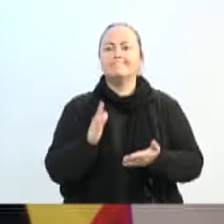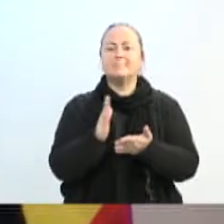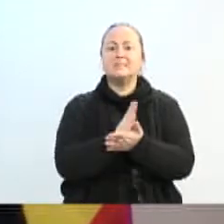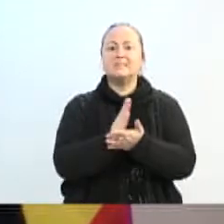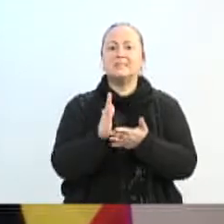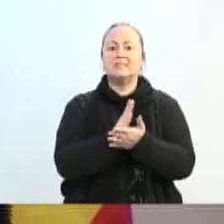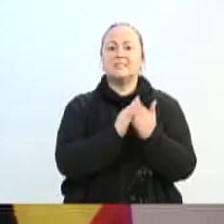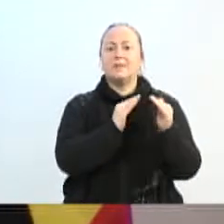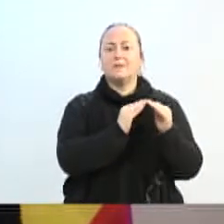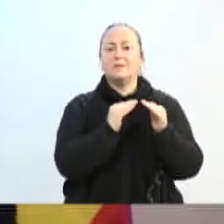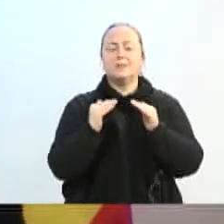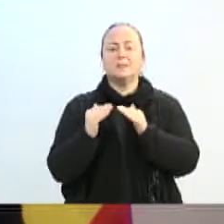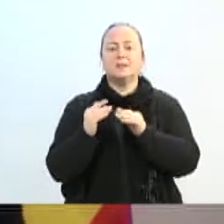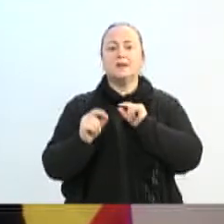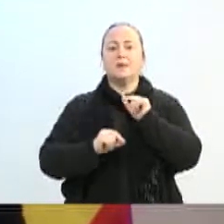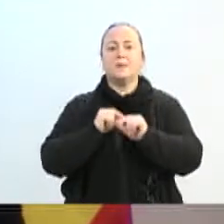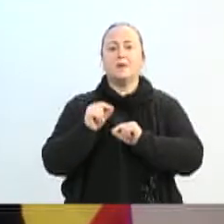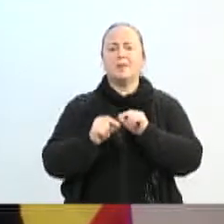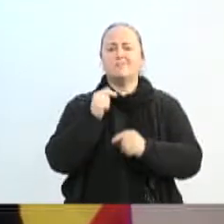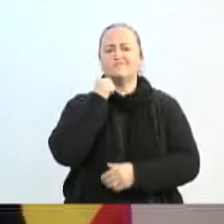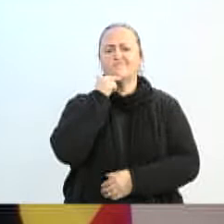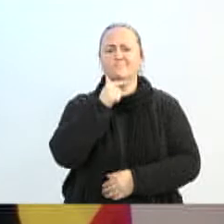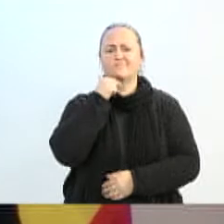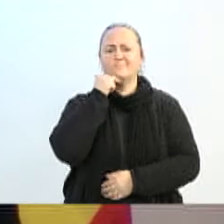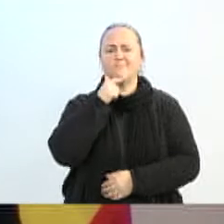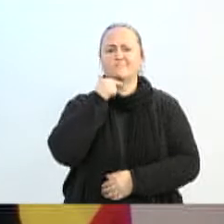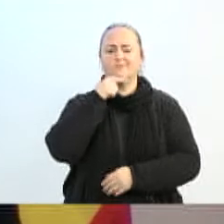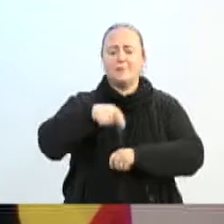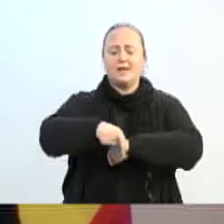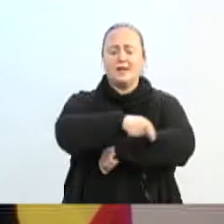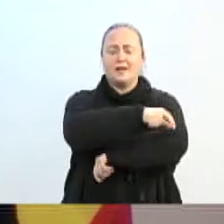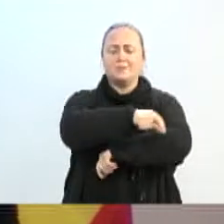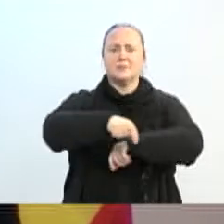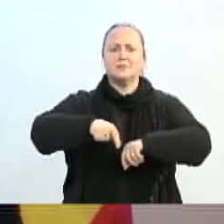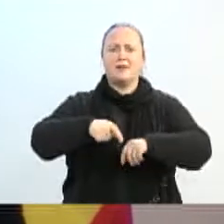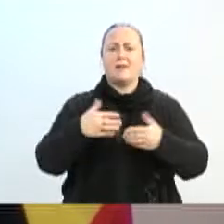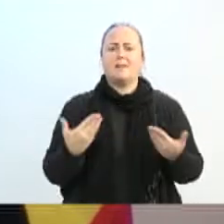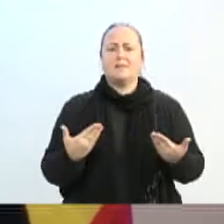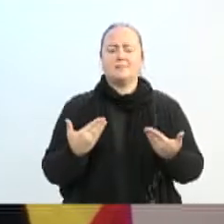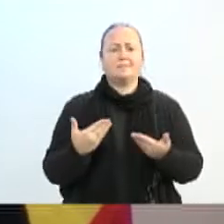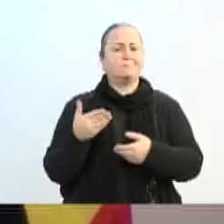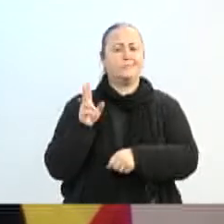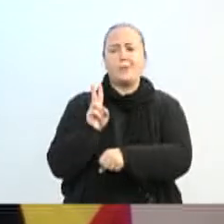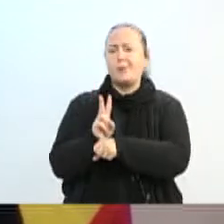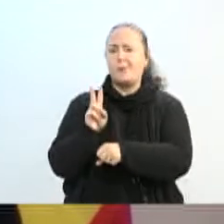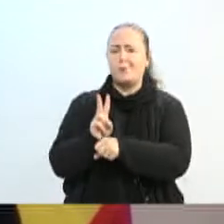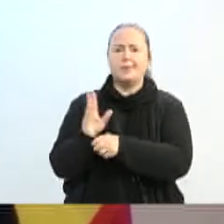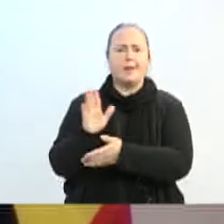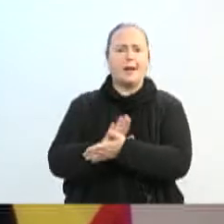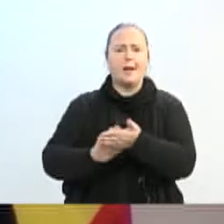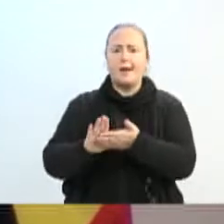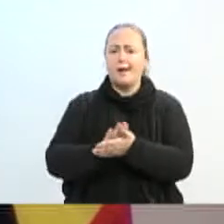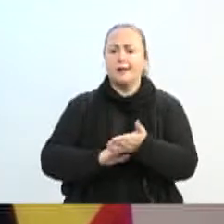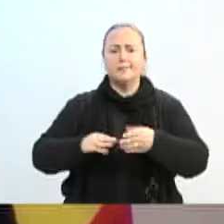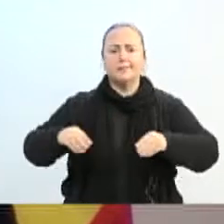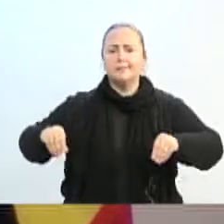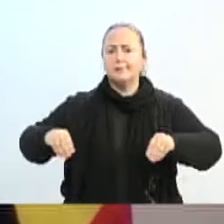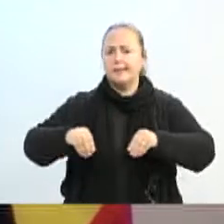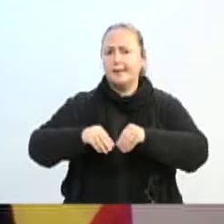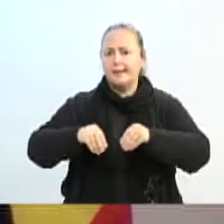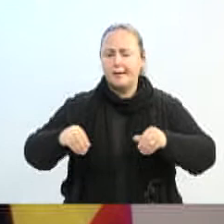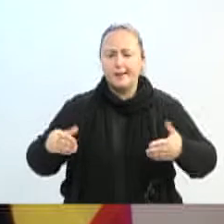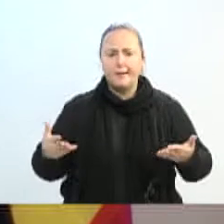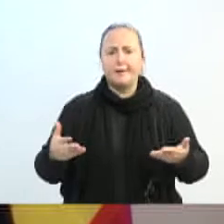o mato invadindo inclusive e passeio público ou seja eles não cuidam do terreno do imóvel são terrenos baldios